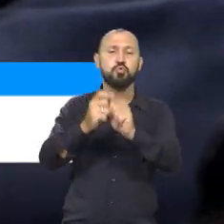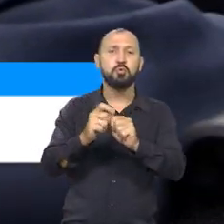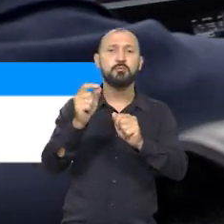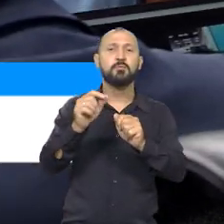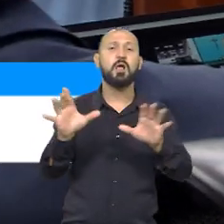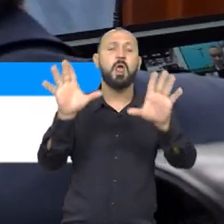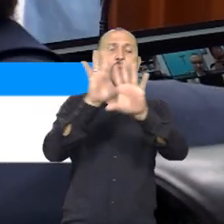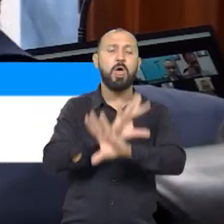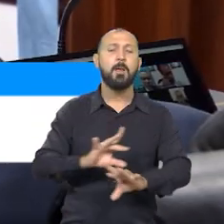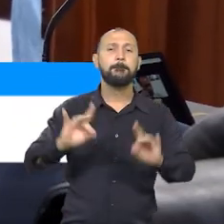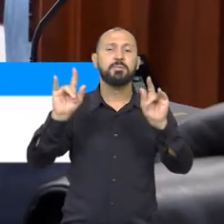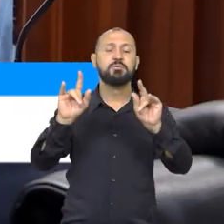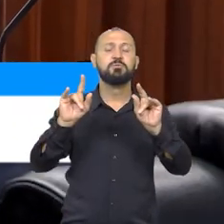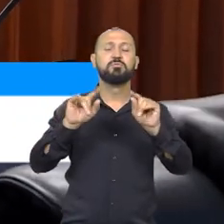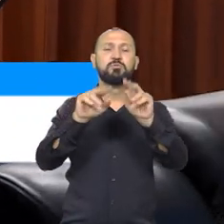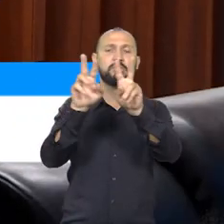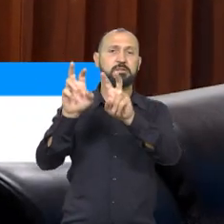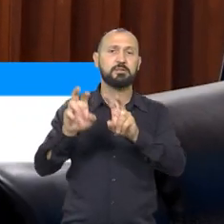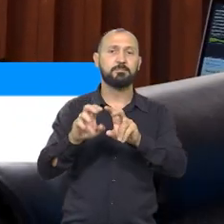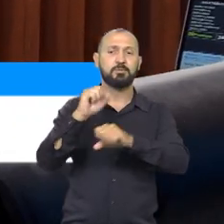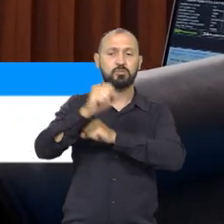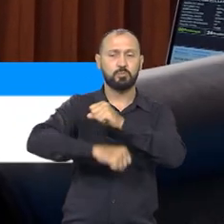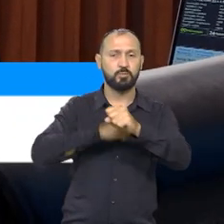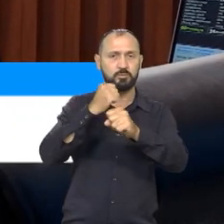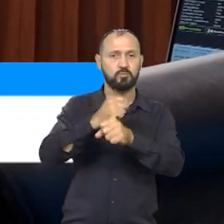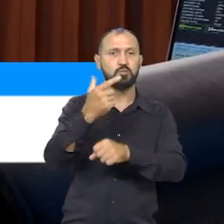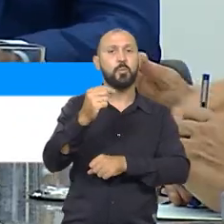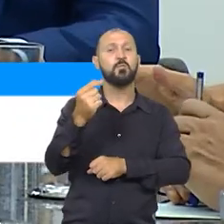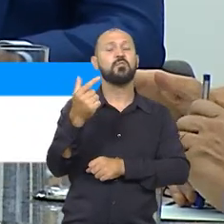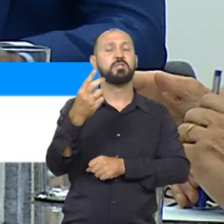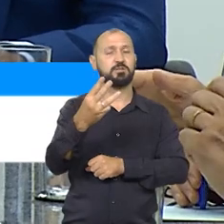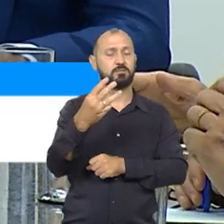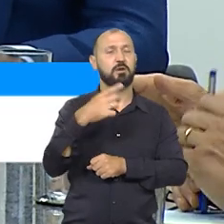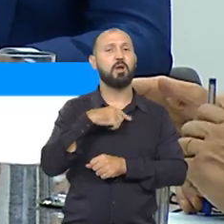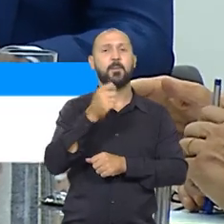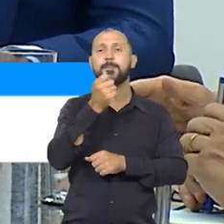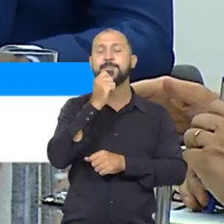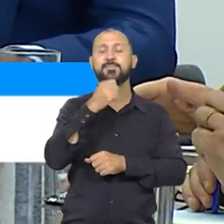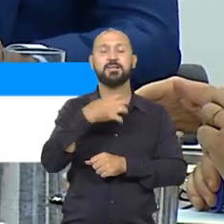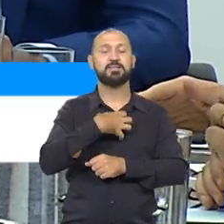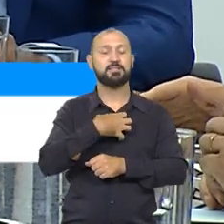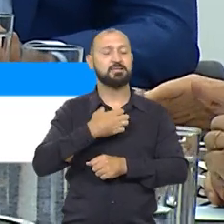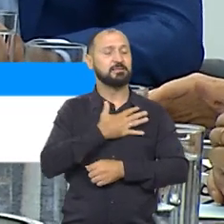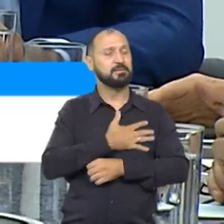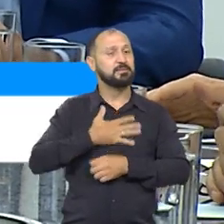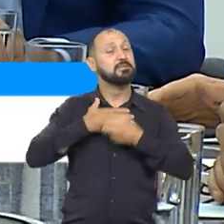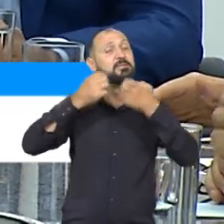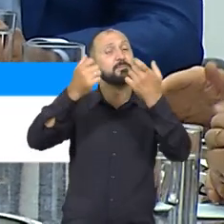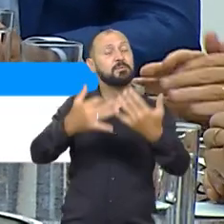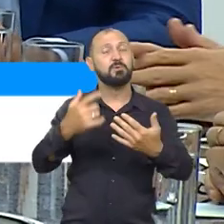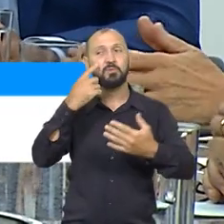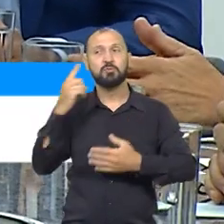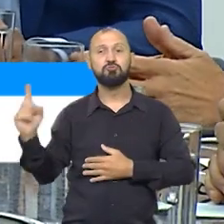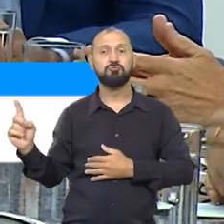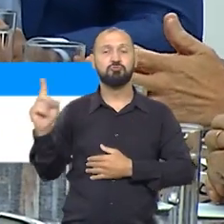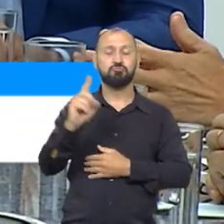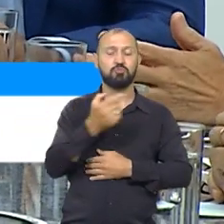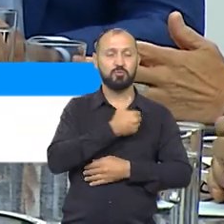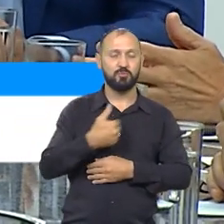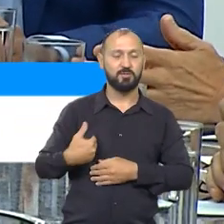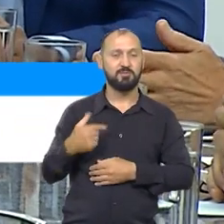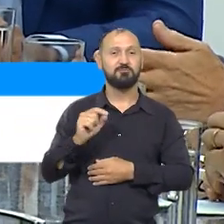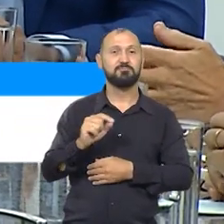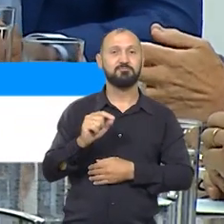limpando o estoque de matérias para 2023 ele ainda falou sobre a satisfação em receber visita do